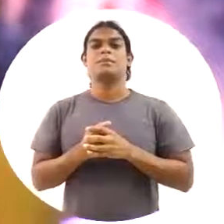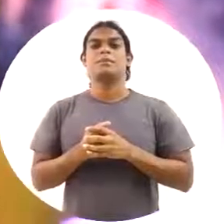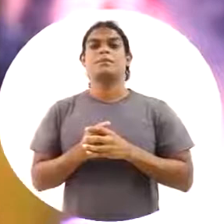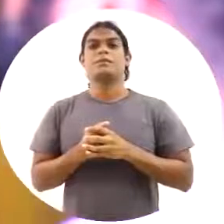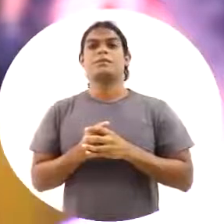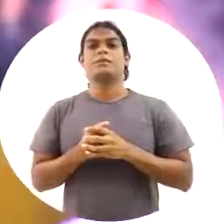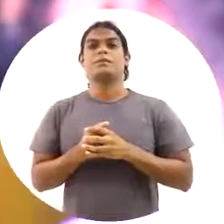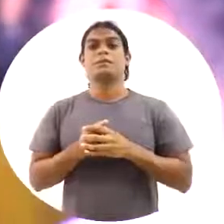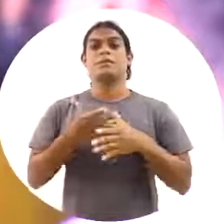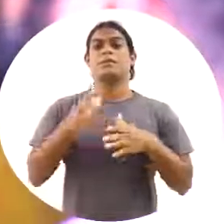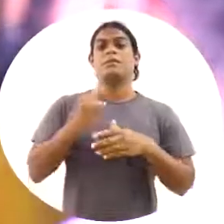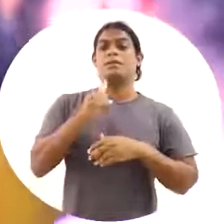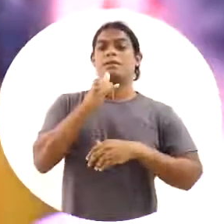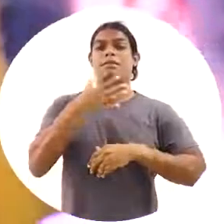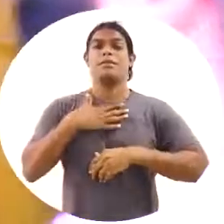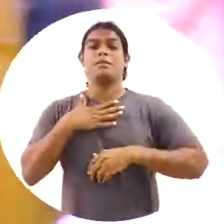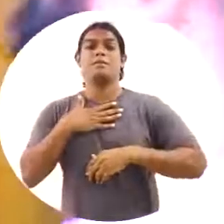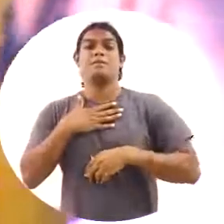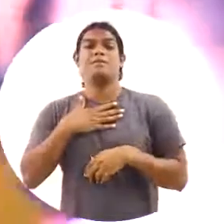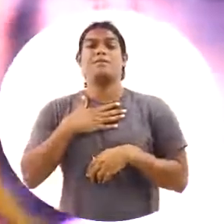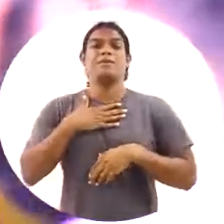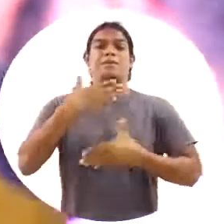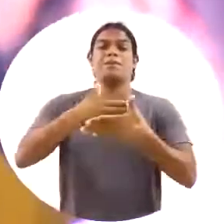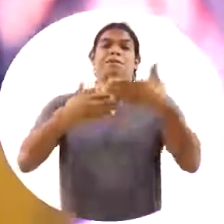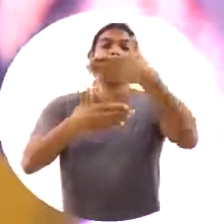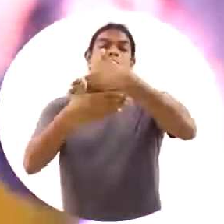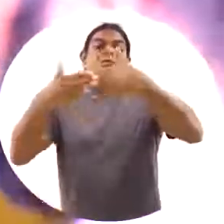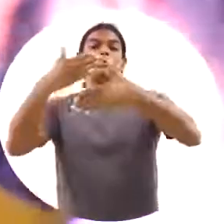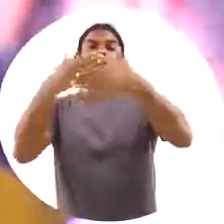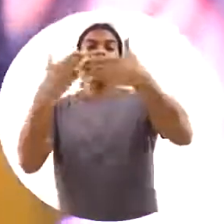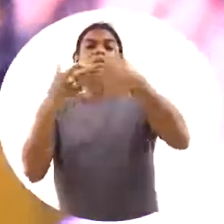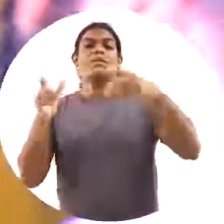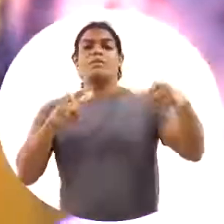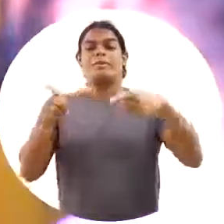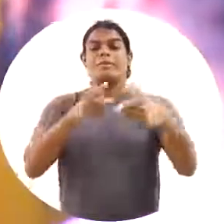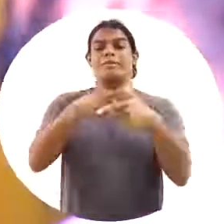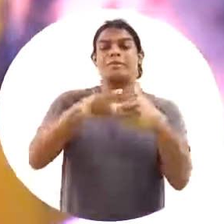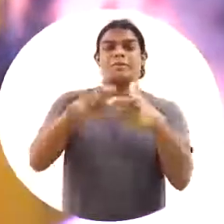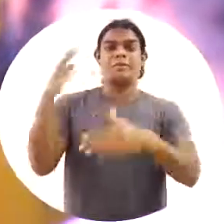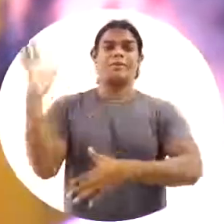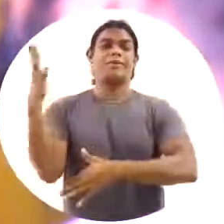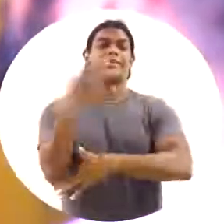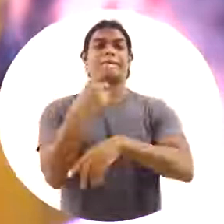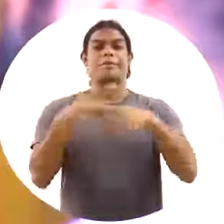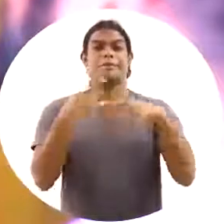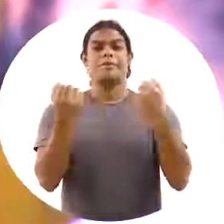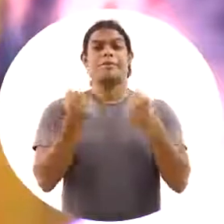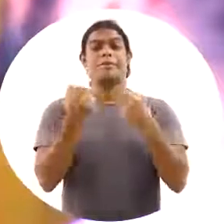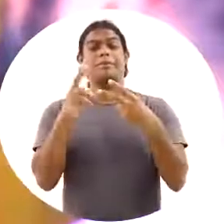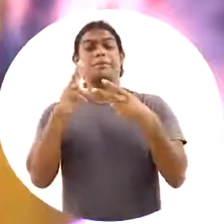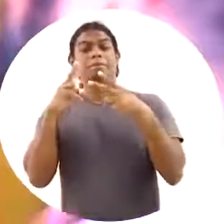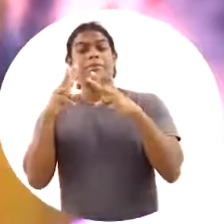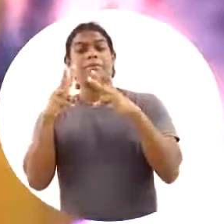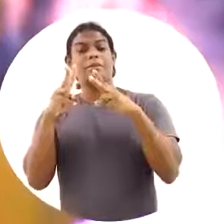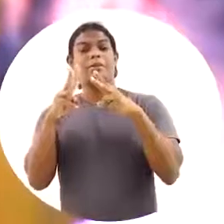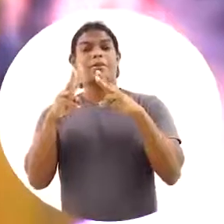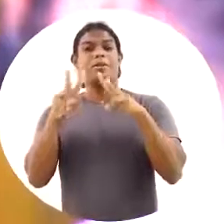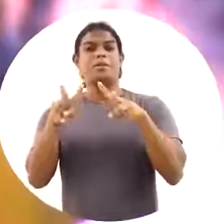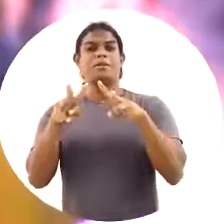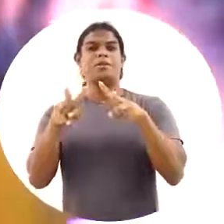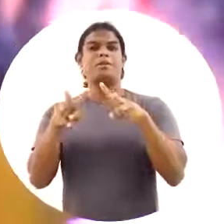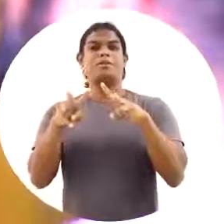a minha obra é sustentável nesse nível. Claro. Porque vai que a gente pega e use